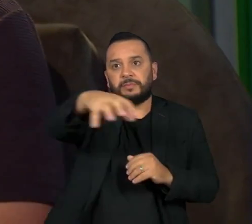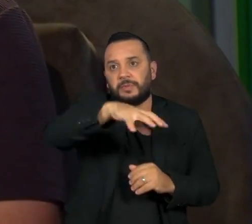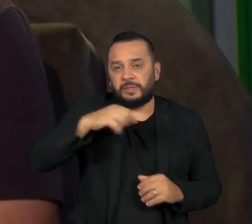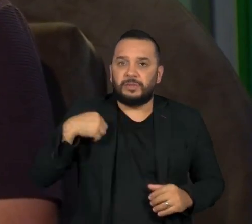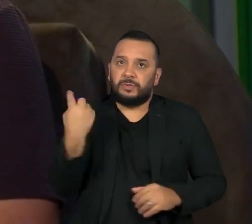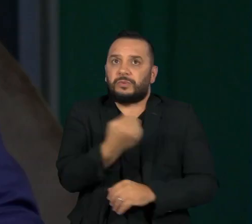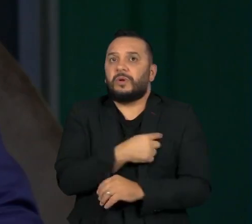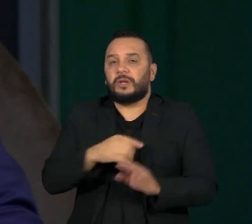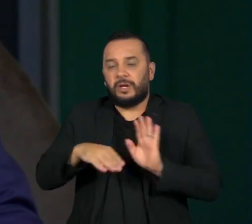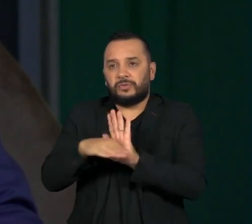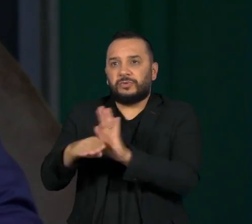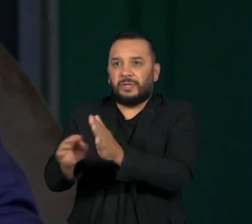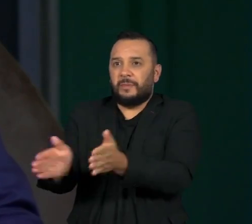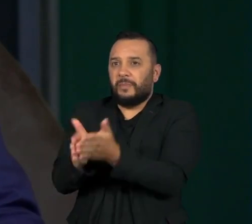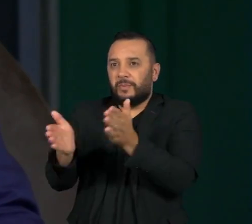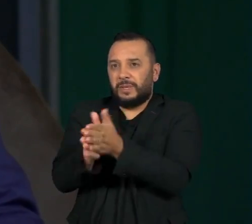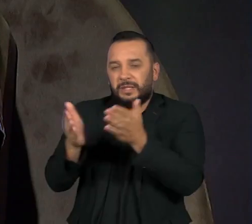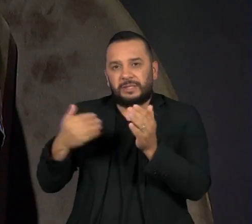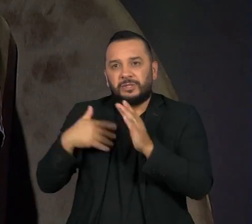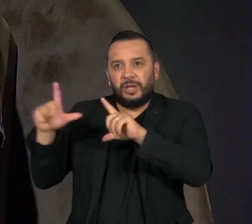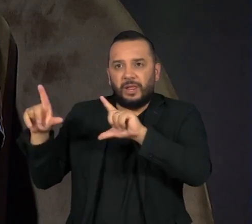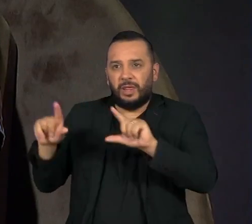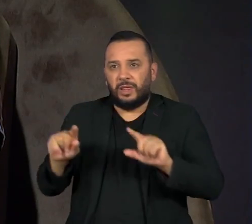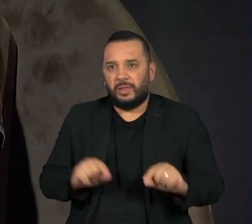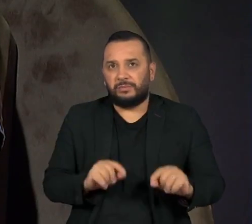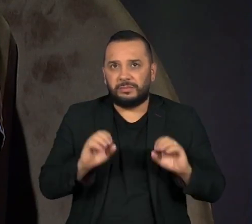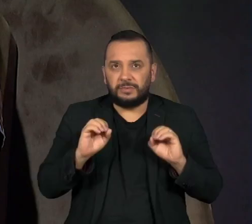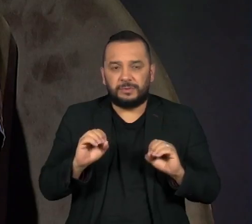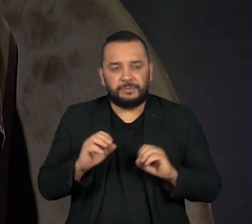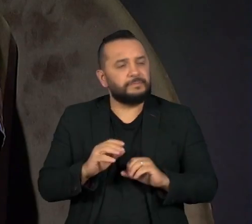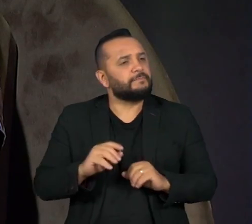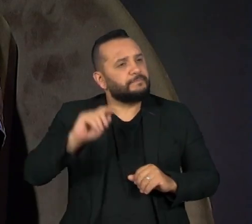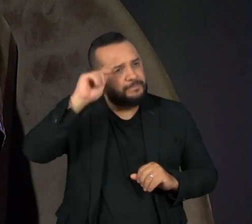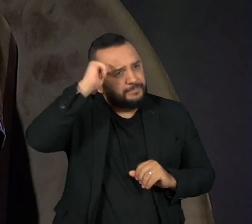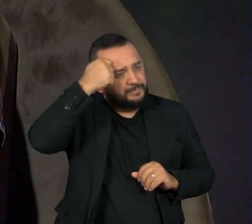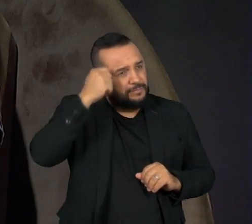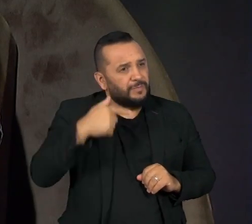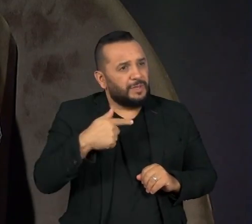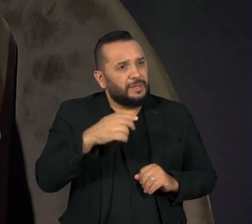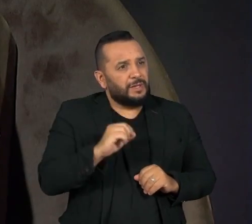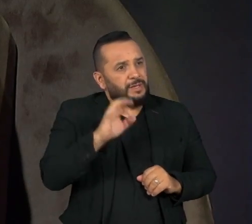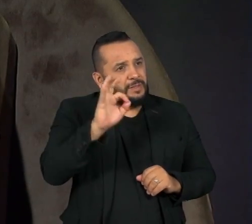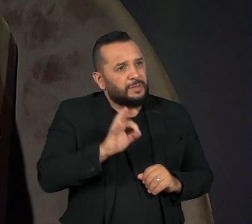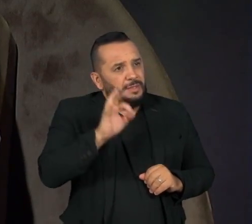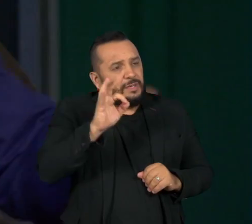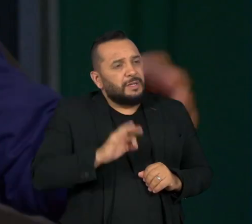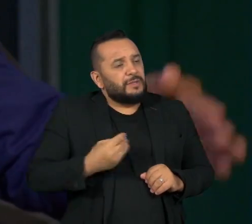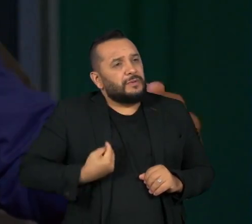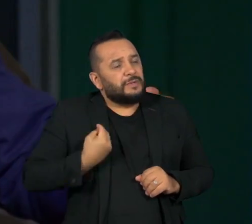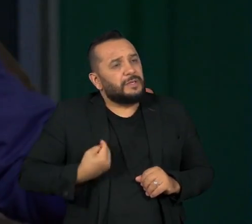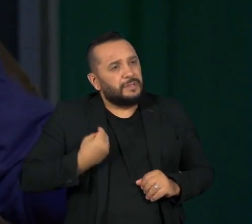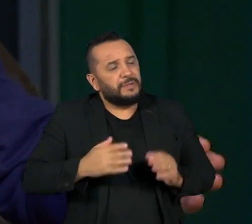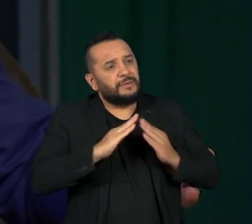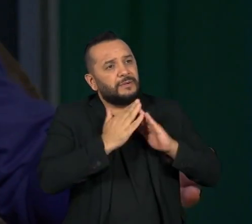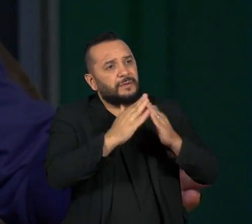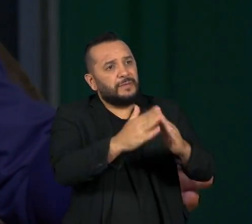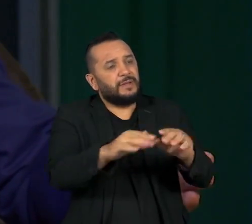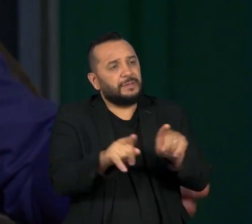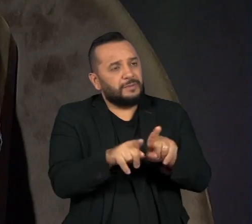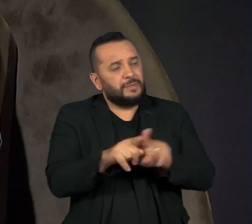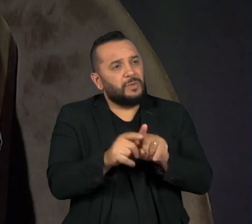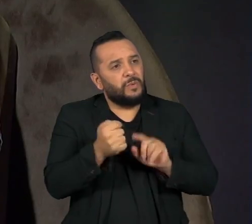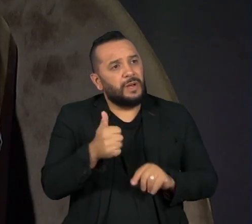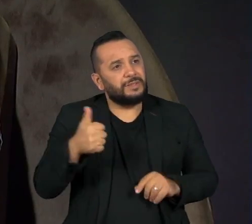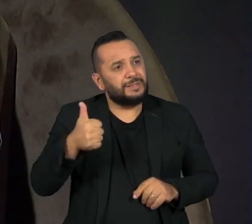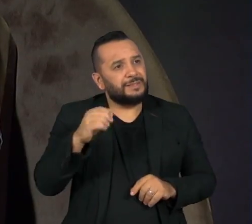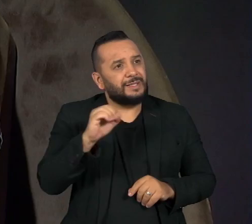erradicar a pobreza. Os negros são 70% dos moradores das favelas e quase 100% dos moradores